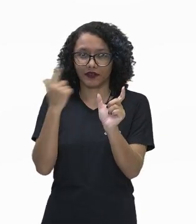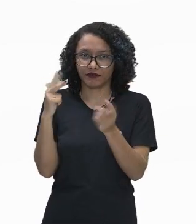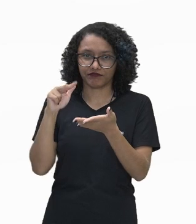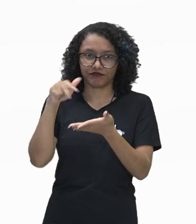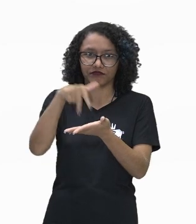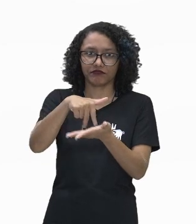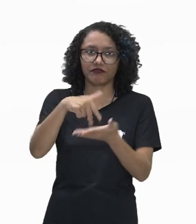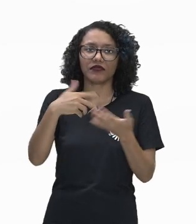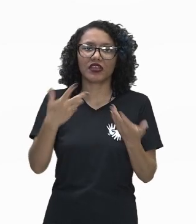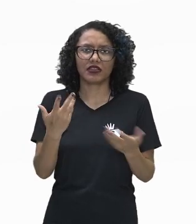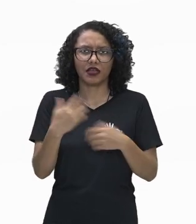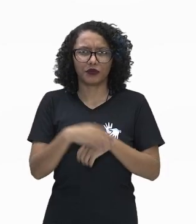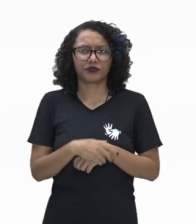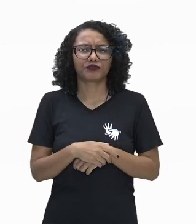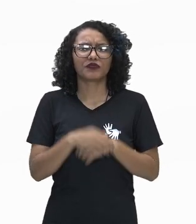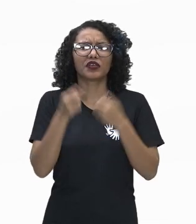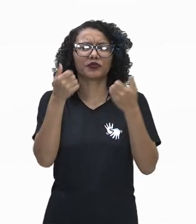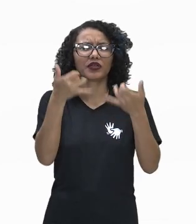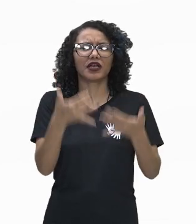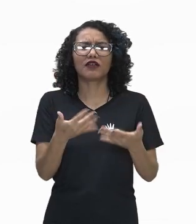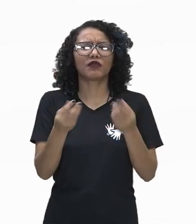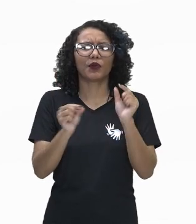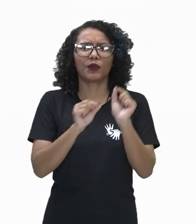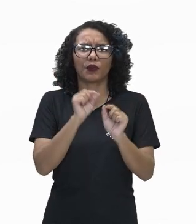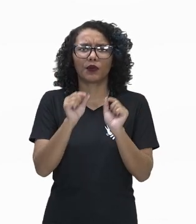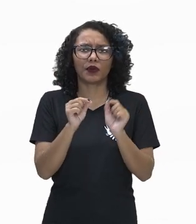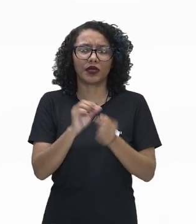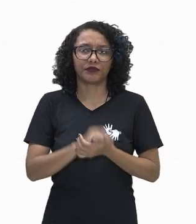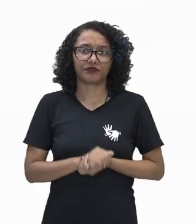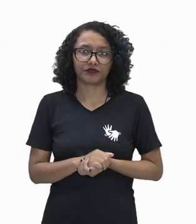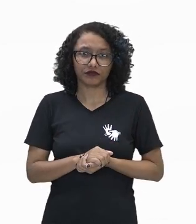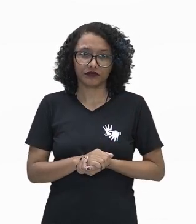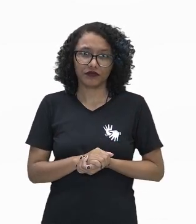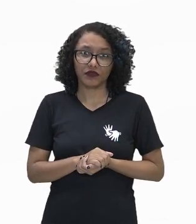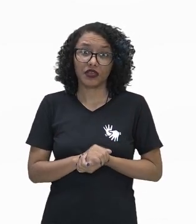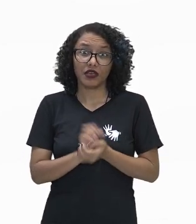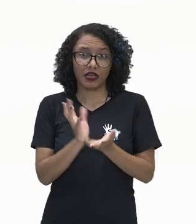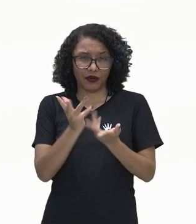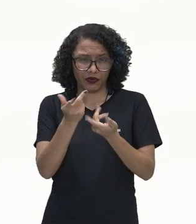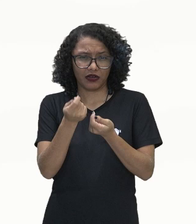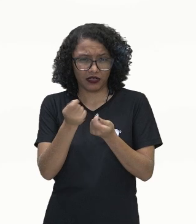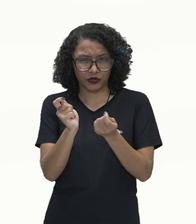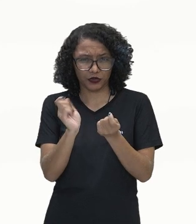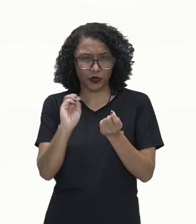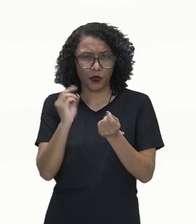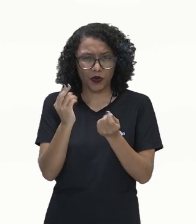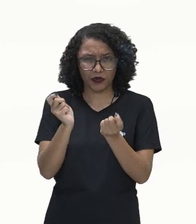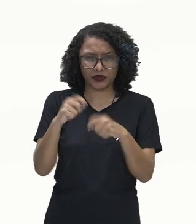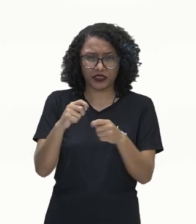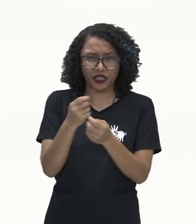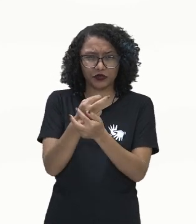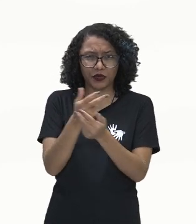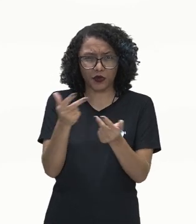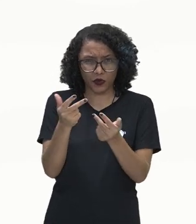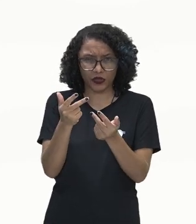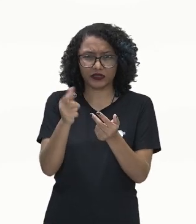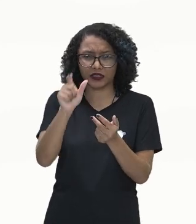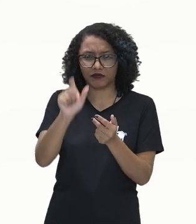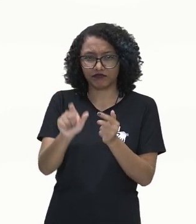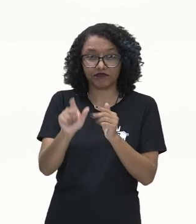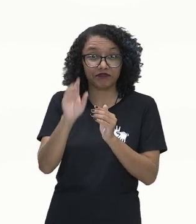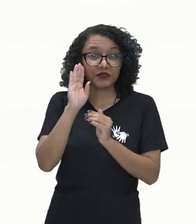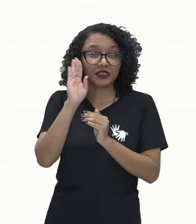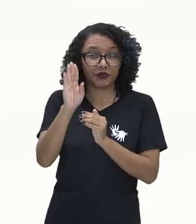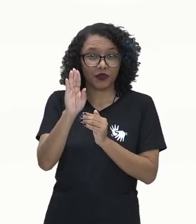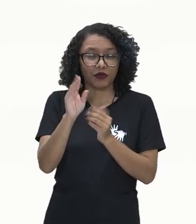de acordo com o dicionário, protagonismo significa qualidade do que se destaca. Então, obviamente, a gente está esperando ali que